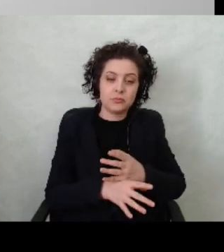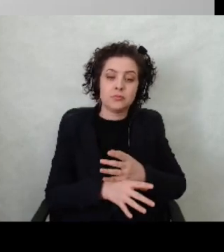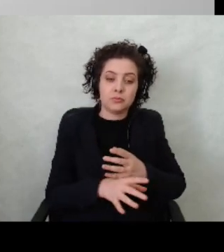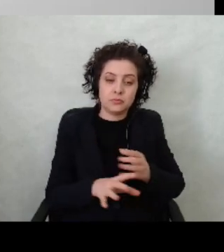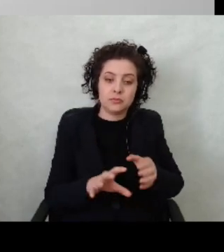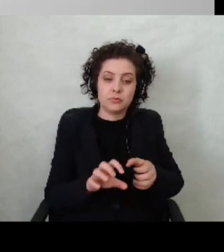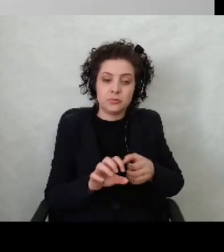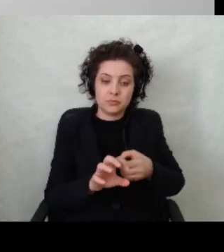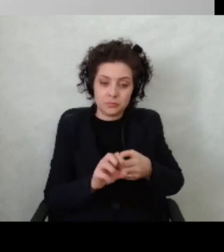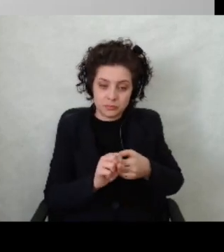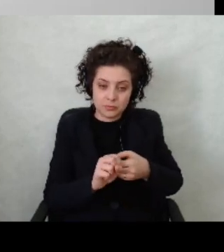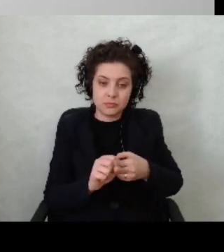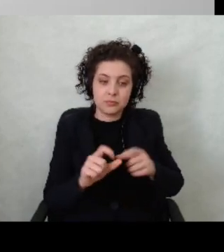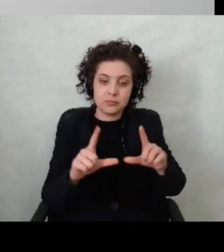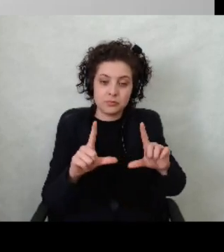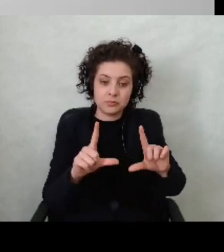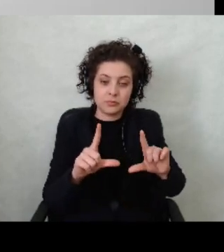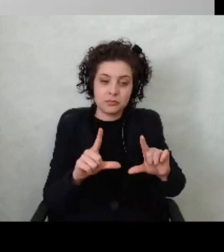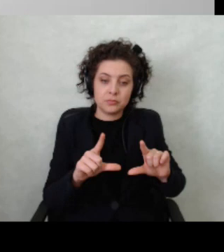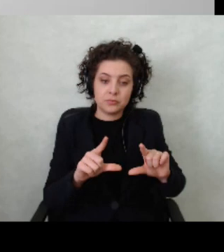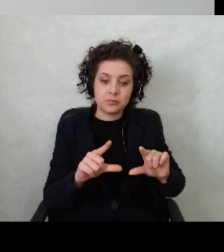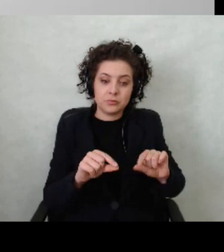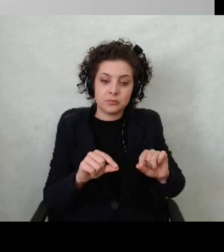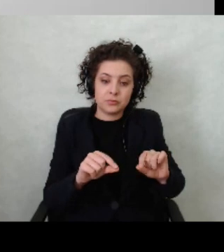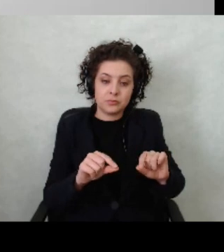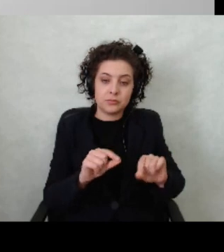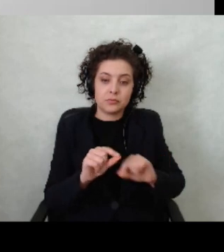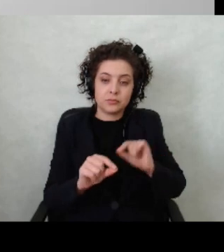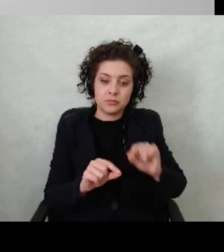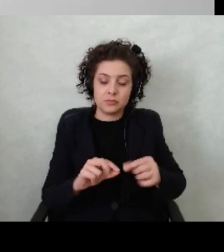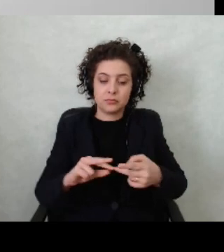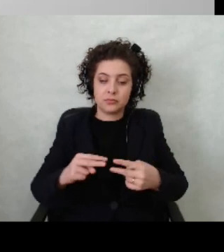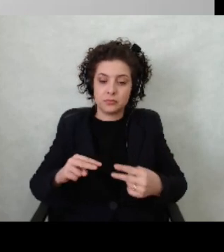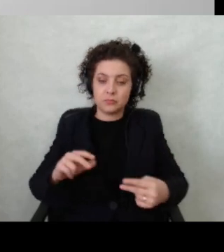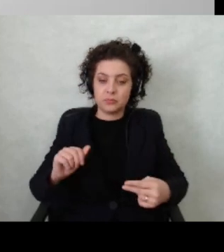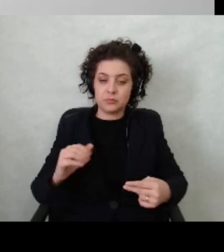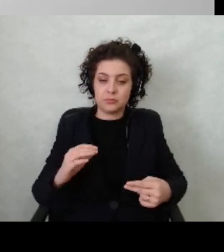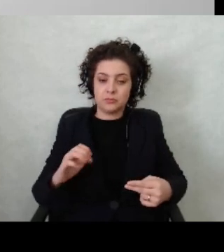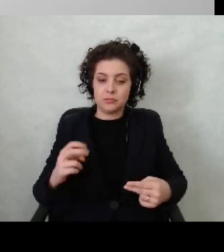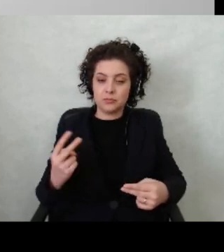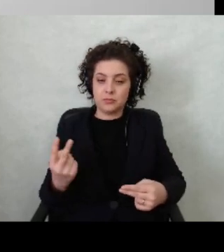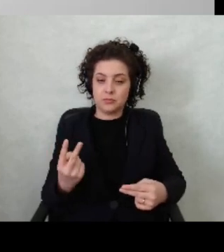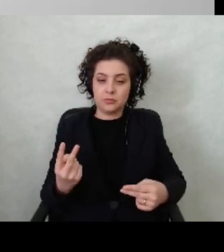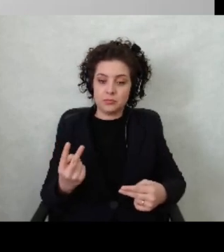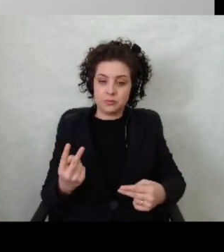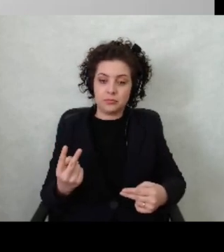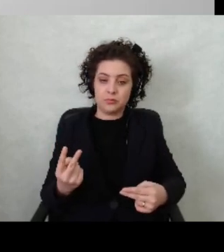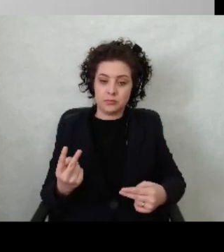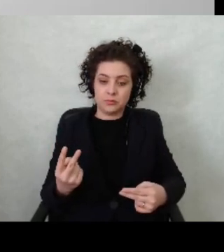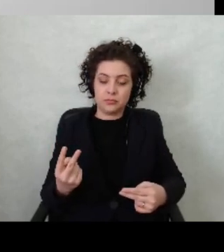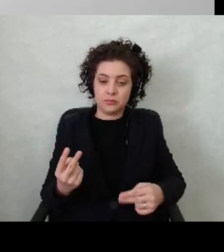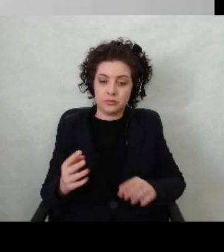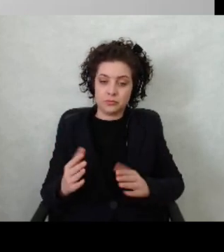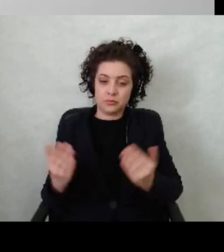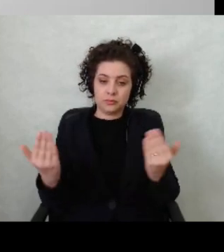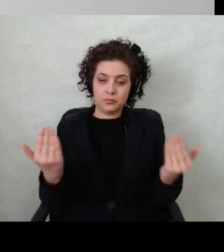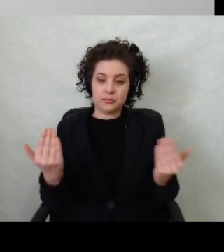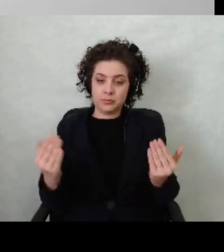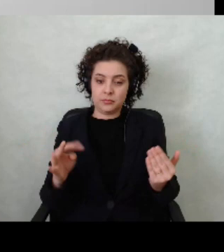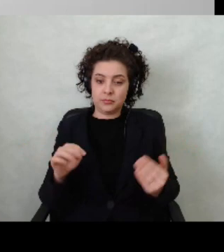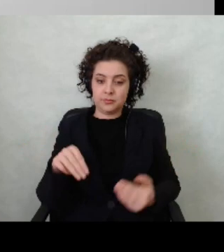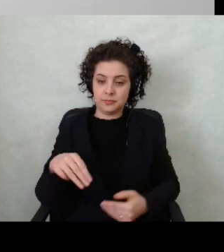houve uma redução da expressão gênica de ACE2 nessas células. Em relação a TMP, não